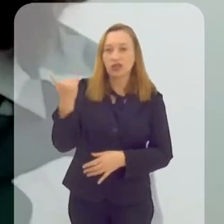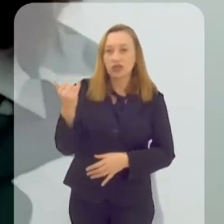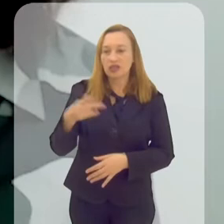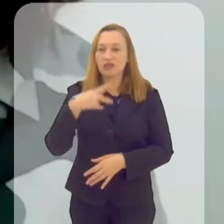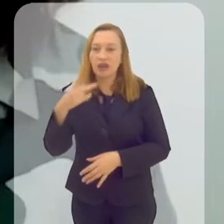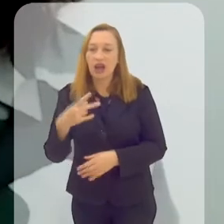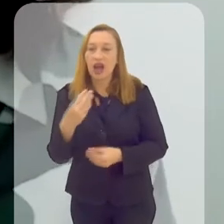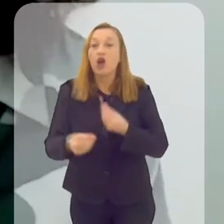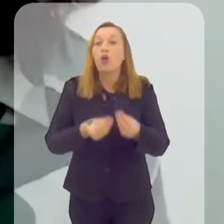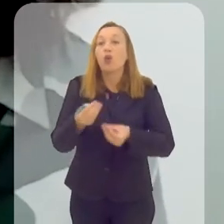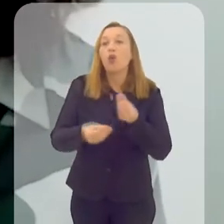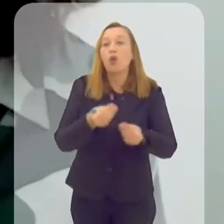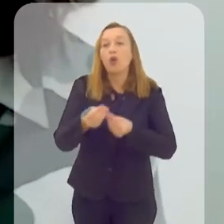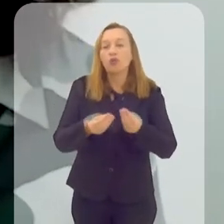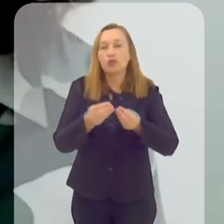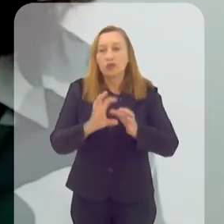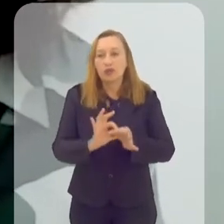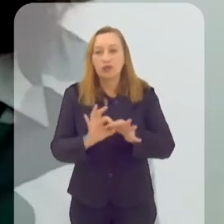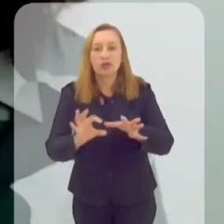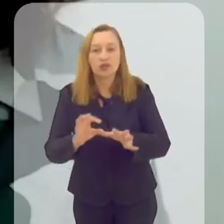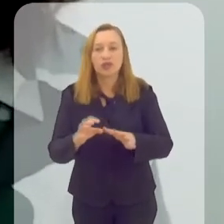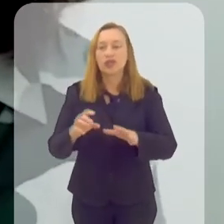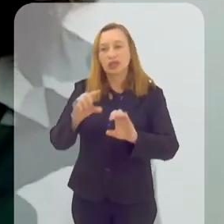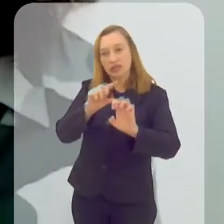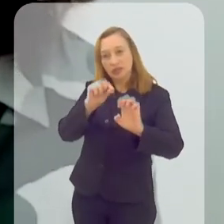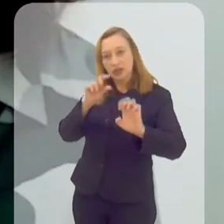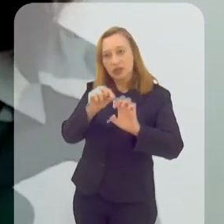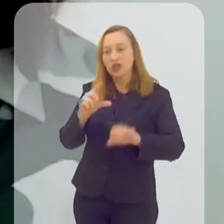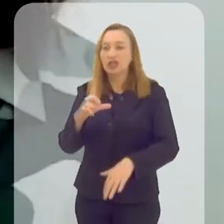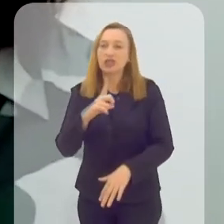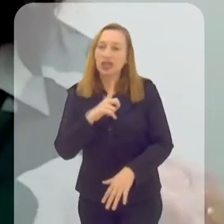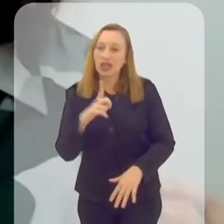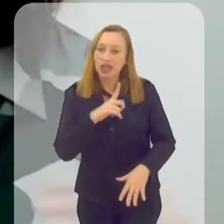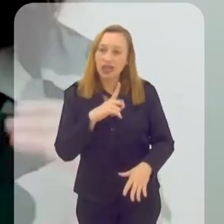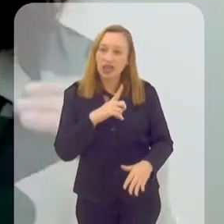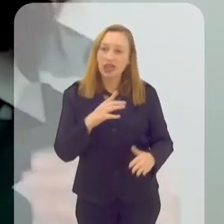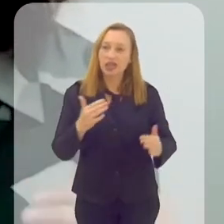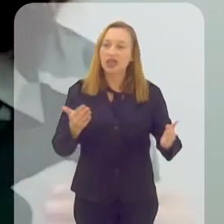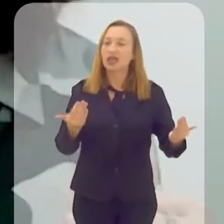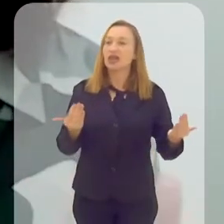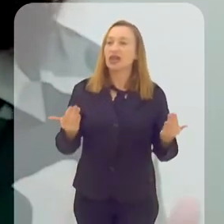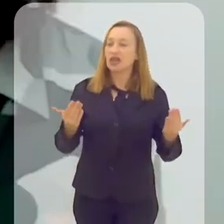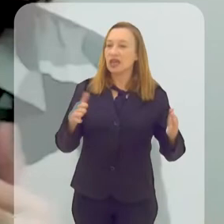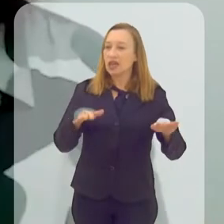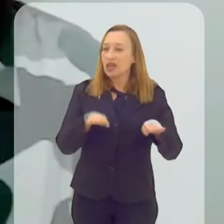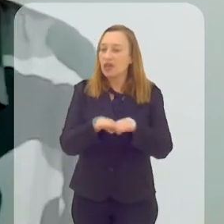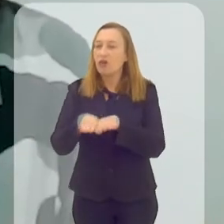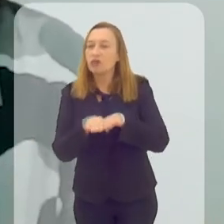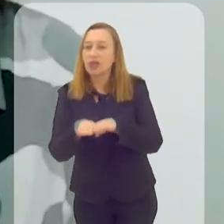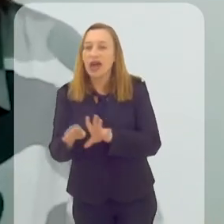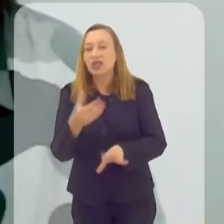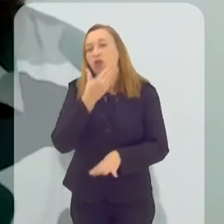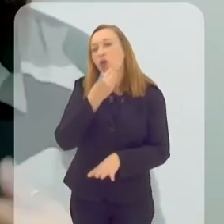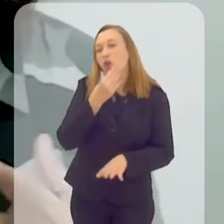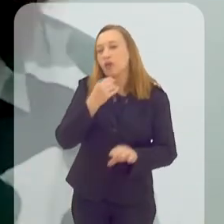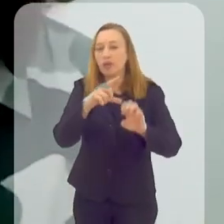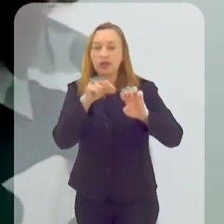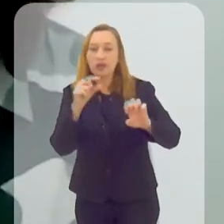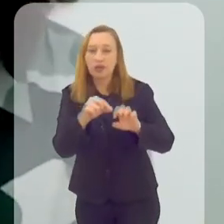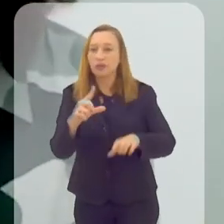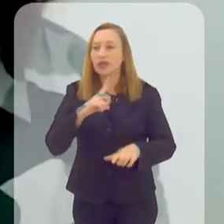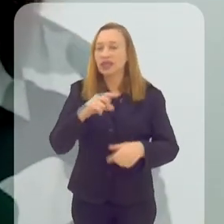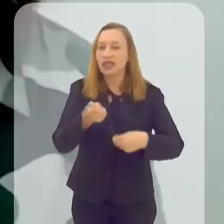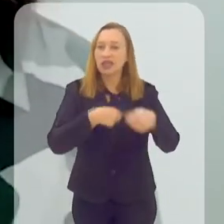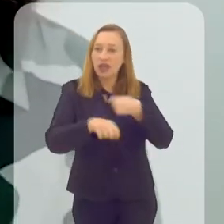se tratar, que é justamente de que forma a gente permite que essas empreendedoras saiam em pé de igualdade com os empreendedores homens